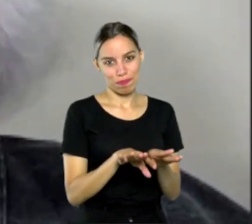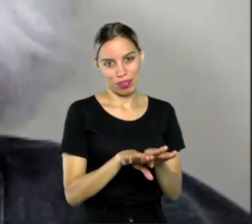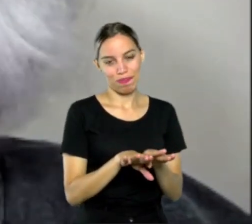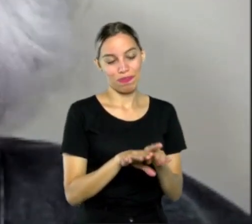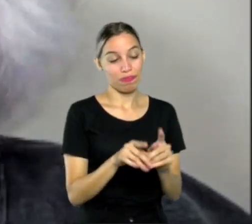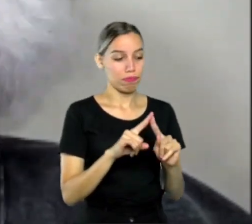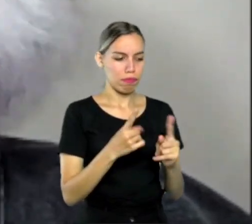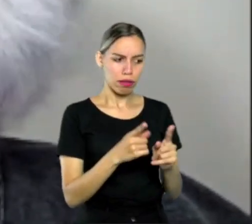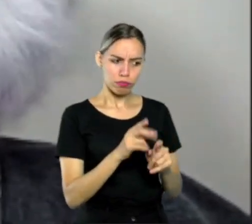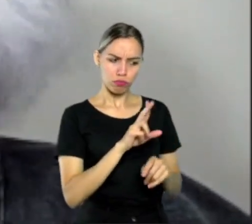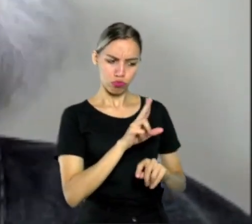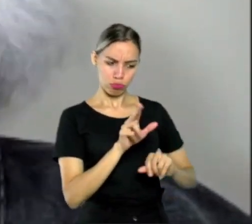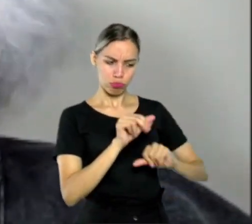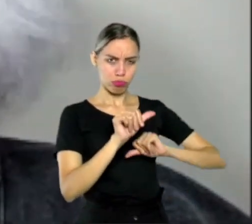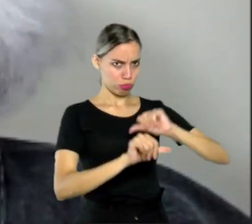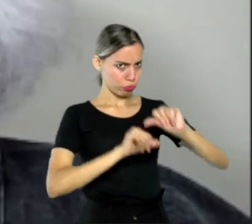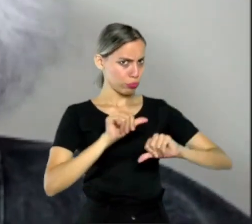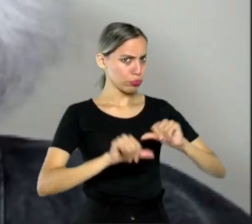era assim, todo mês